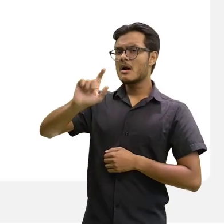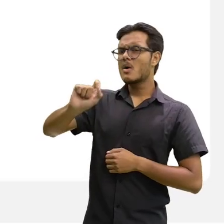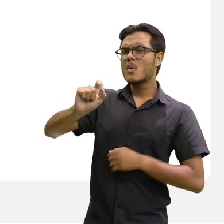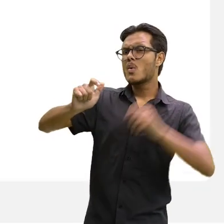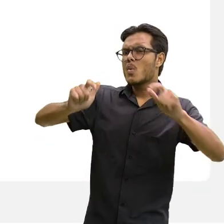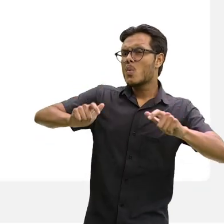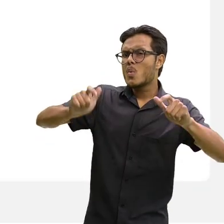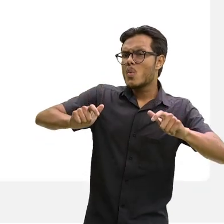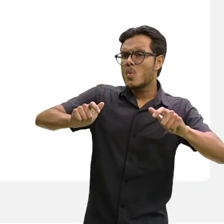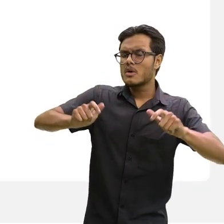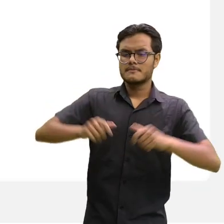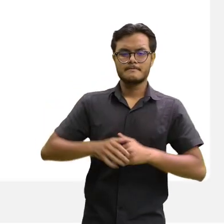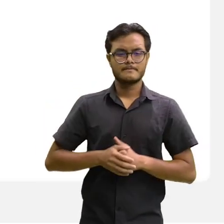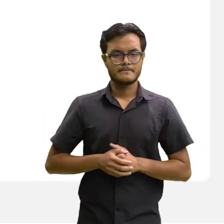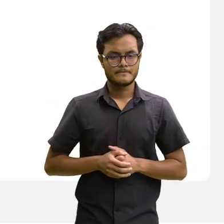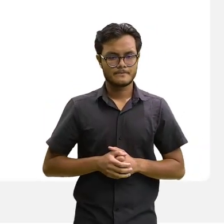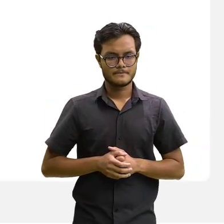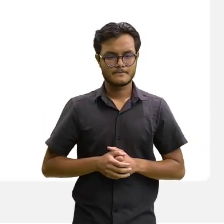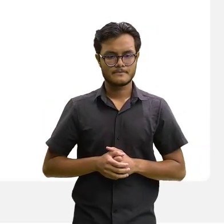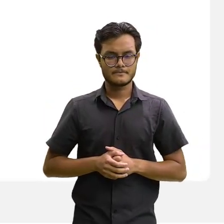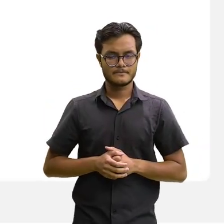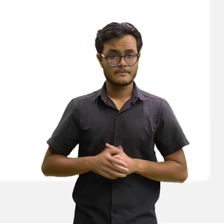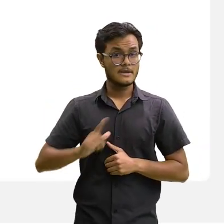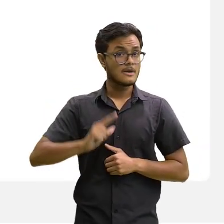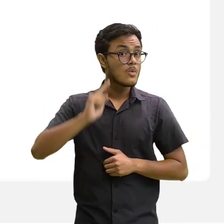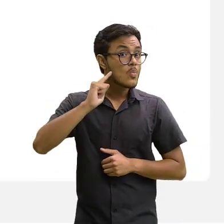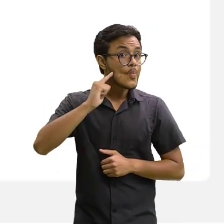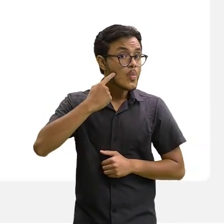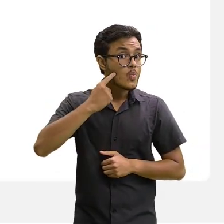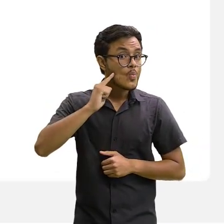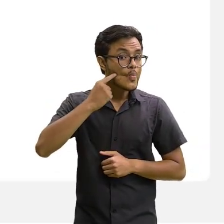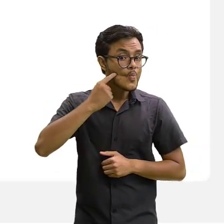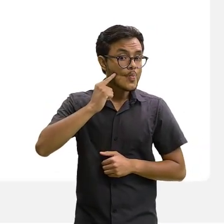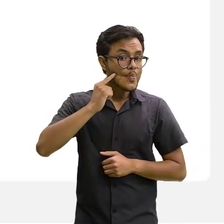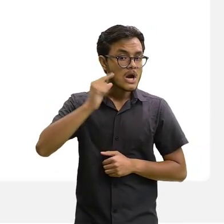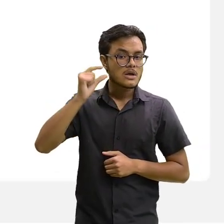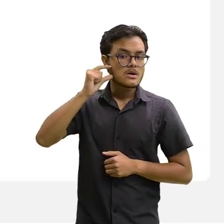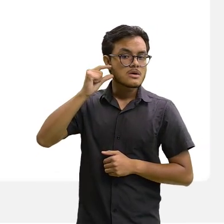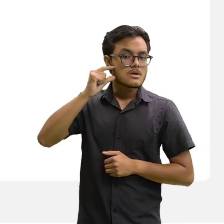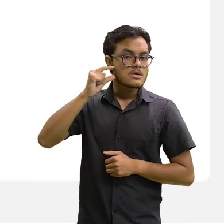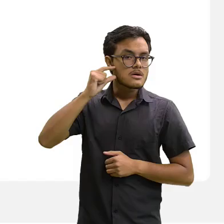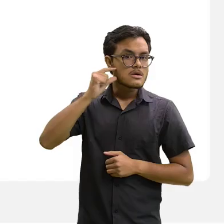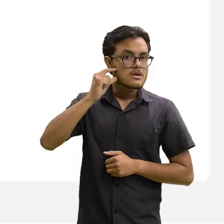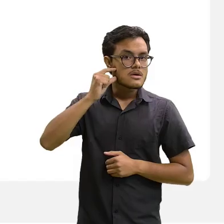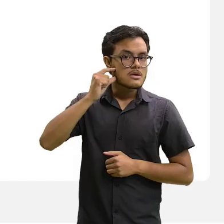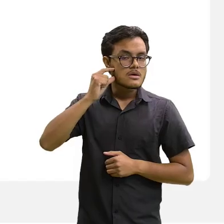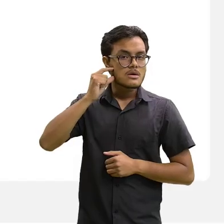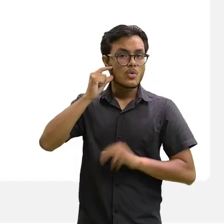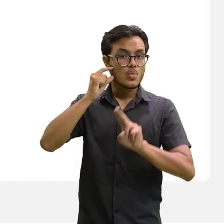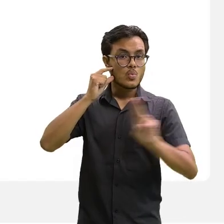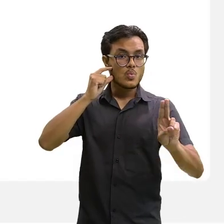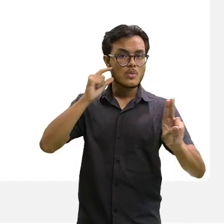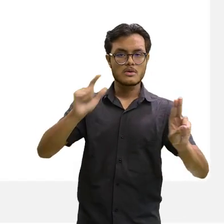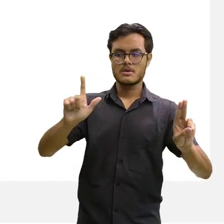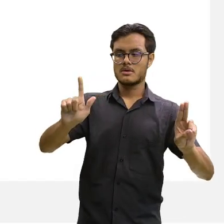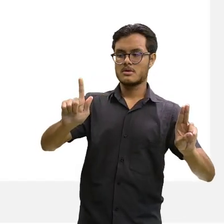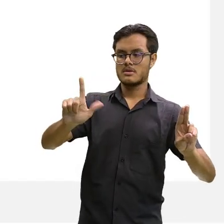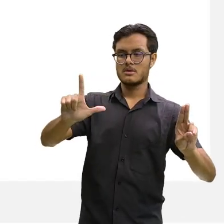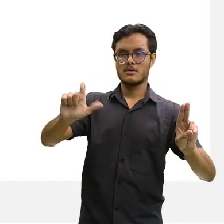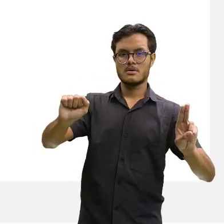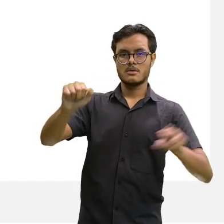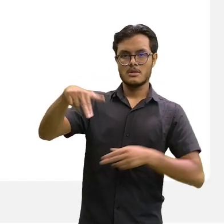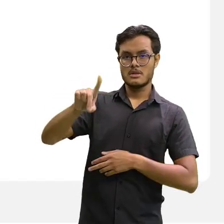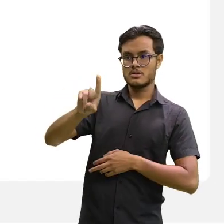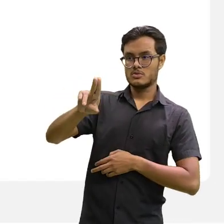ser para as glândulas salivares. E as glândulas salivares, gente, elas estão posicionadas